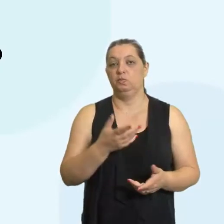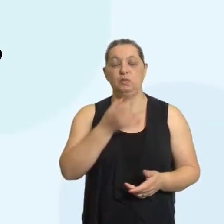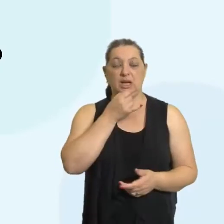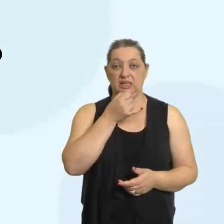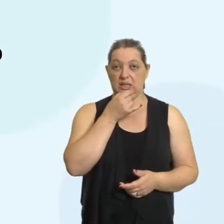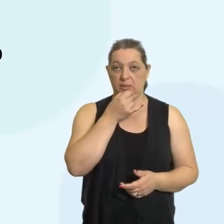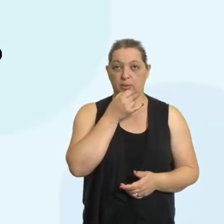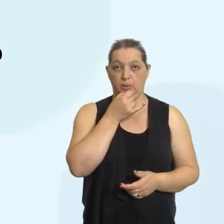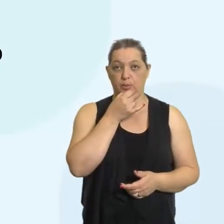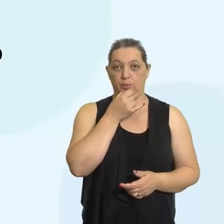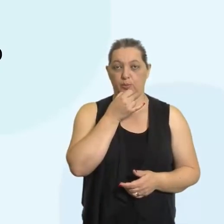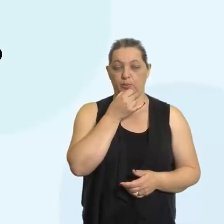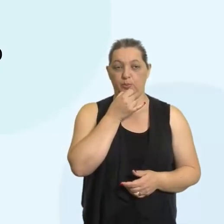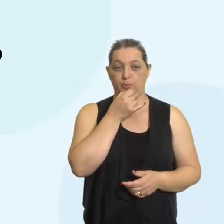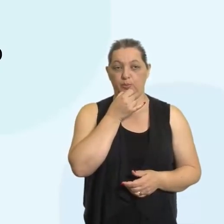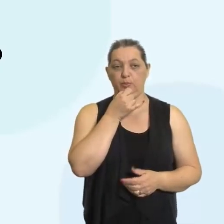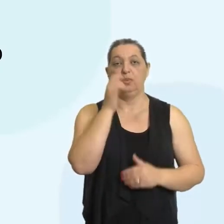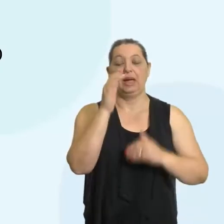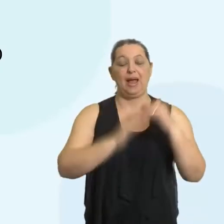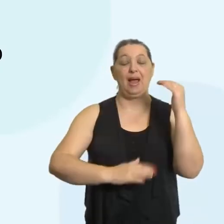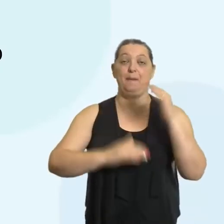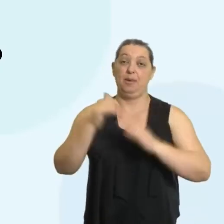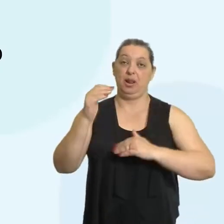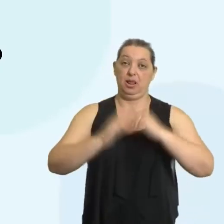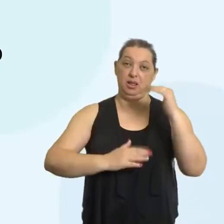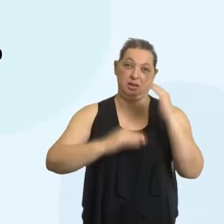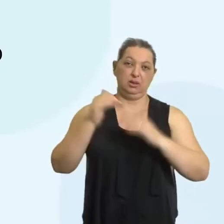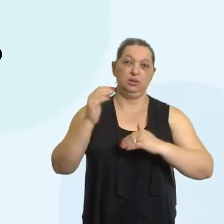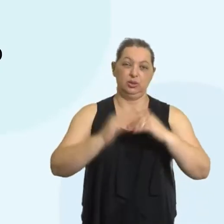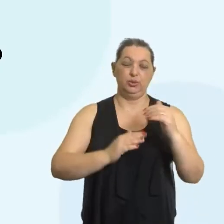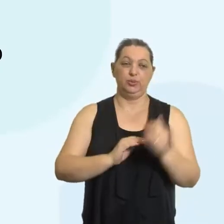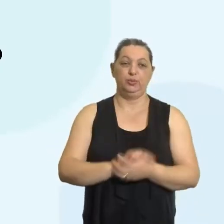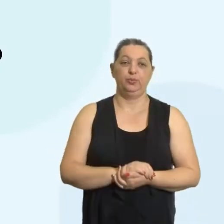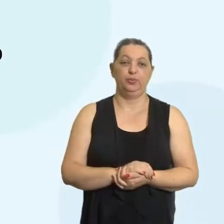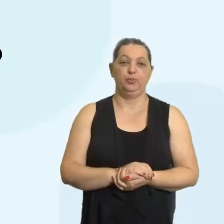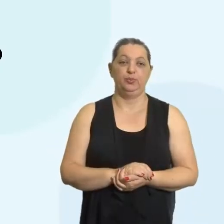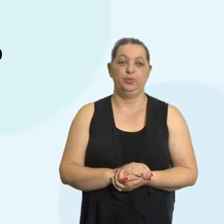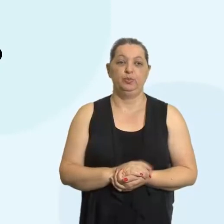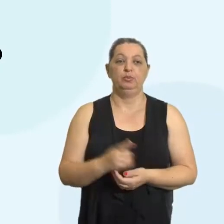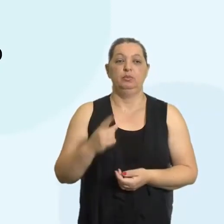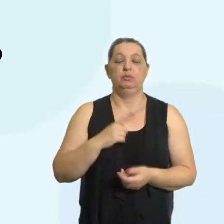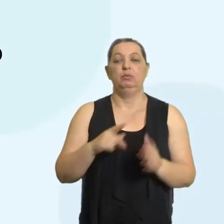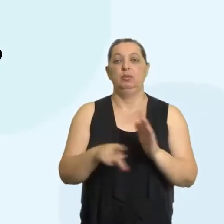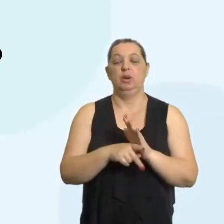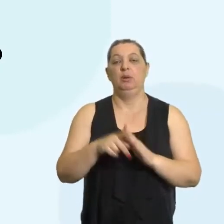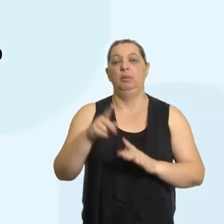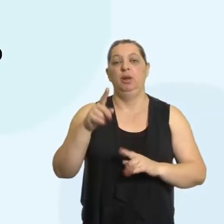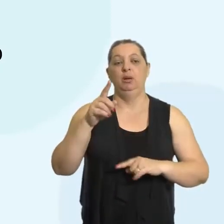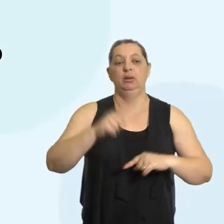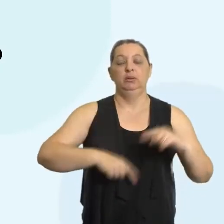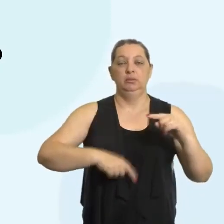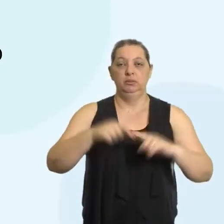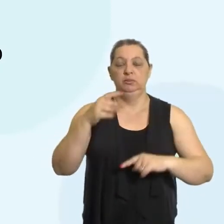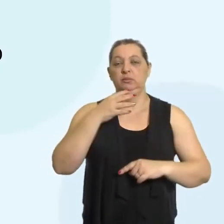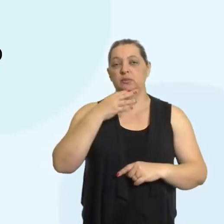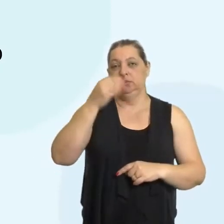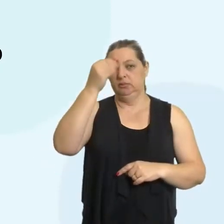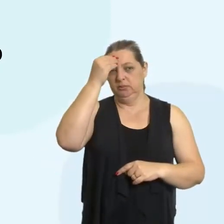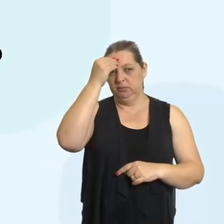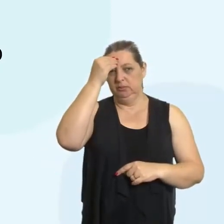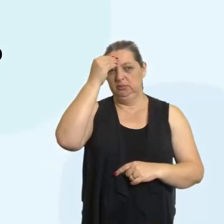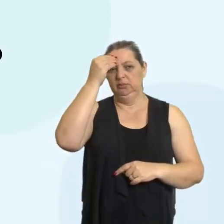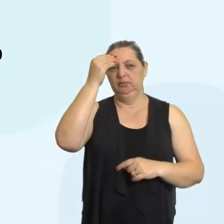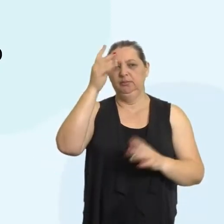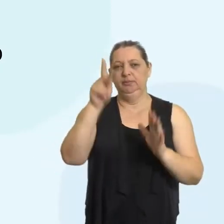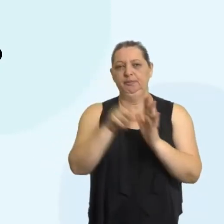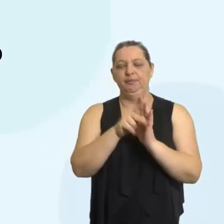exemplo aí de habilidade né E aí trazer um objeto de conhecimento é uma habilidade Geral de festa